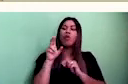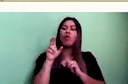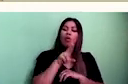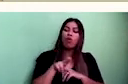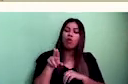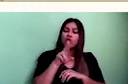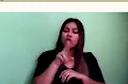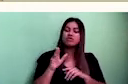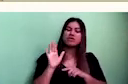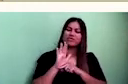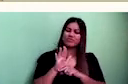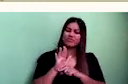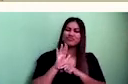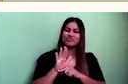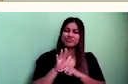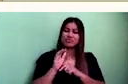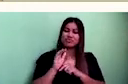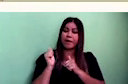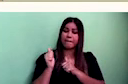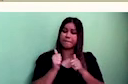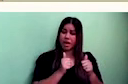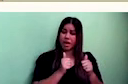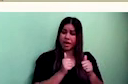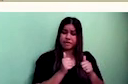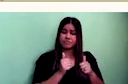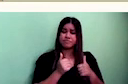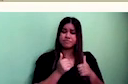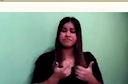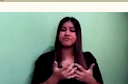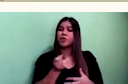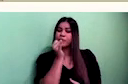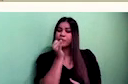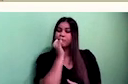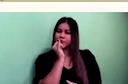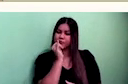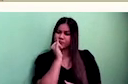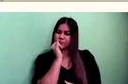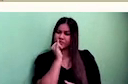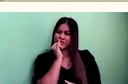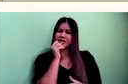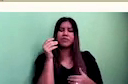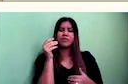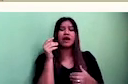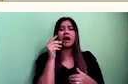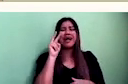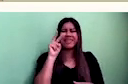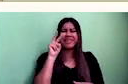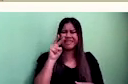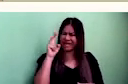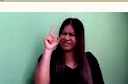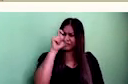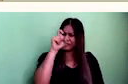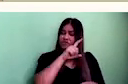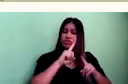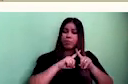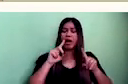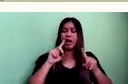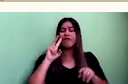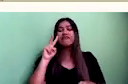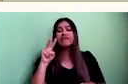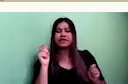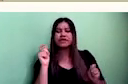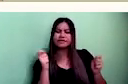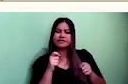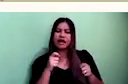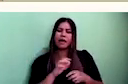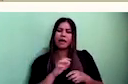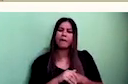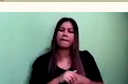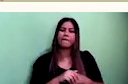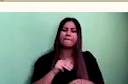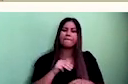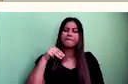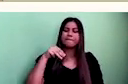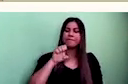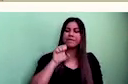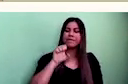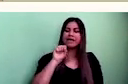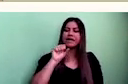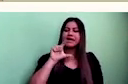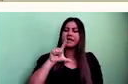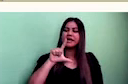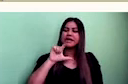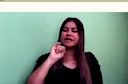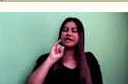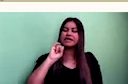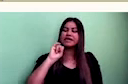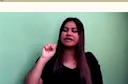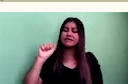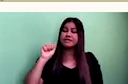esses benefícios. Então, aqui alguns exemplos para vocês. Eu sei que está pequeno aí no slide, mas só para vocês verem, tá? Então, por exemplo, melissa, que todo mundo conhece, né?